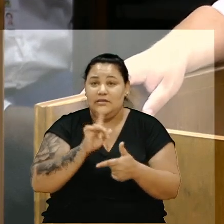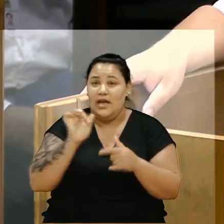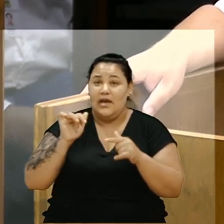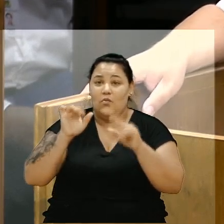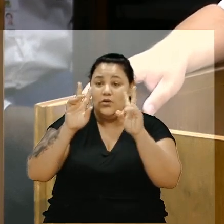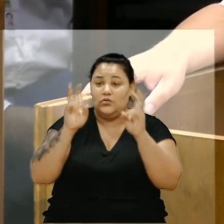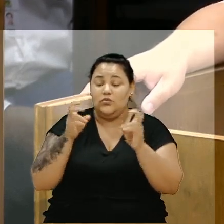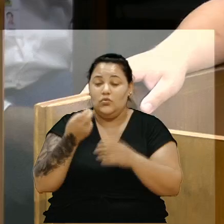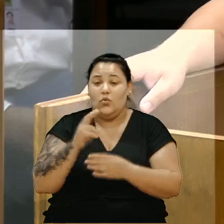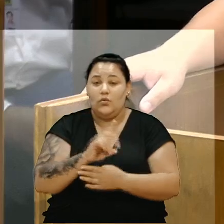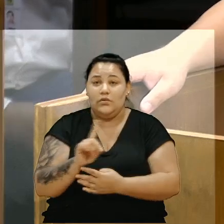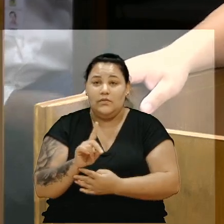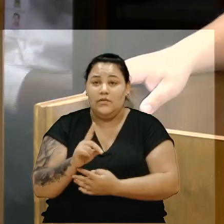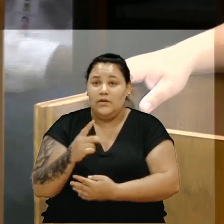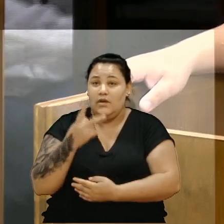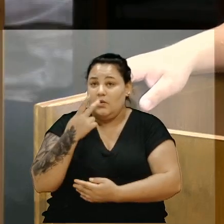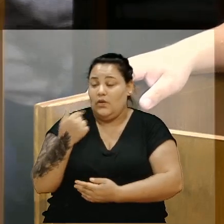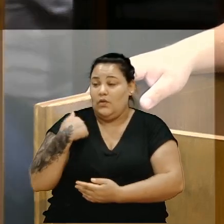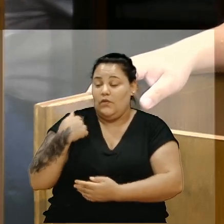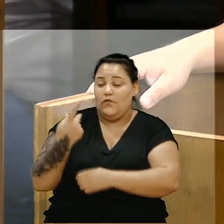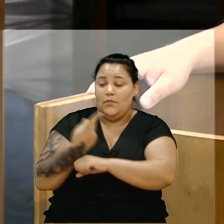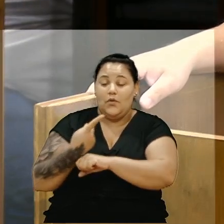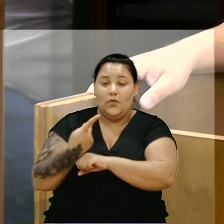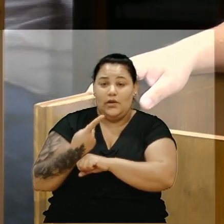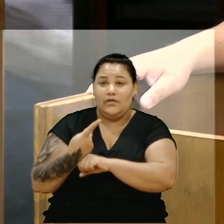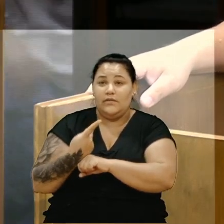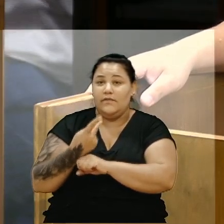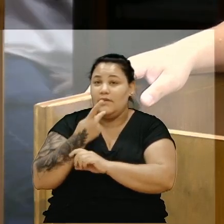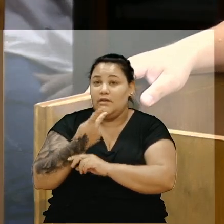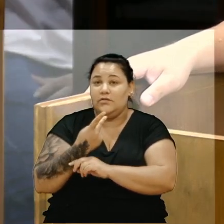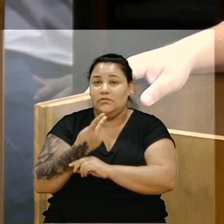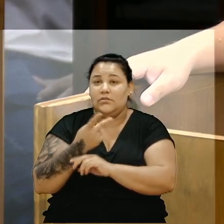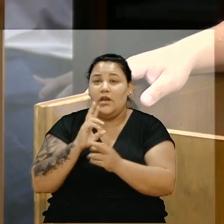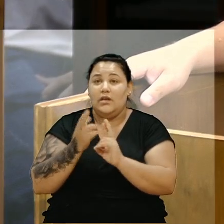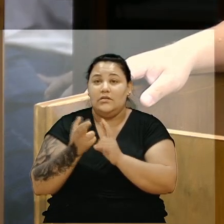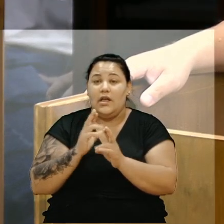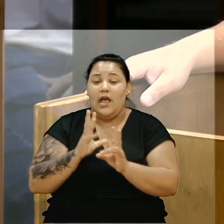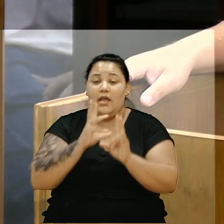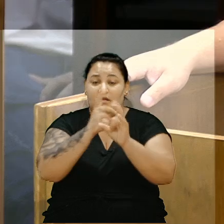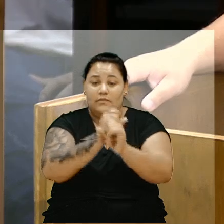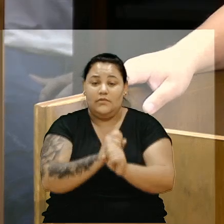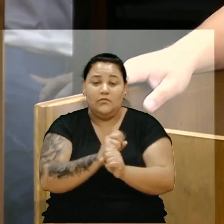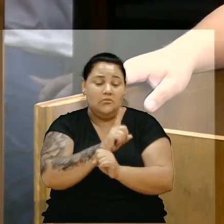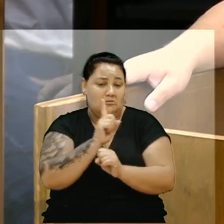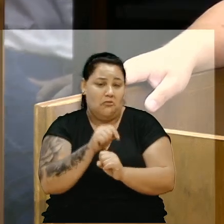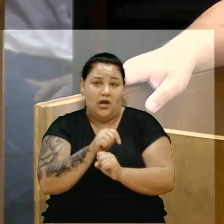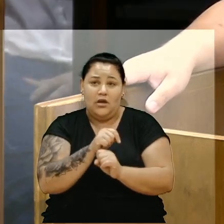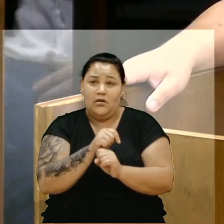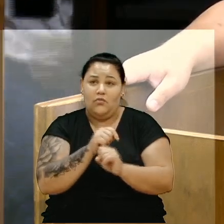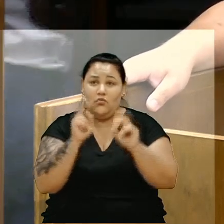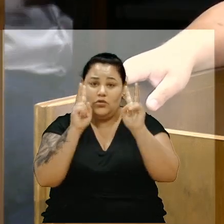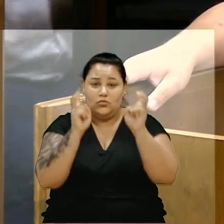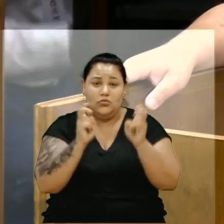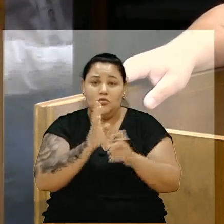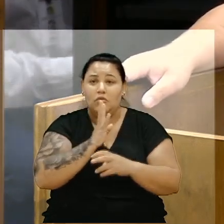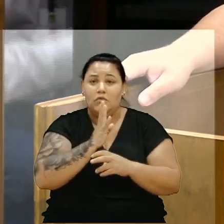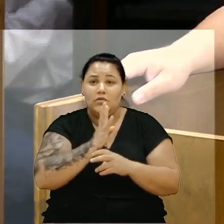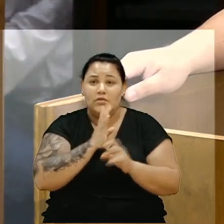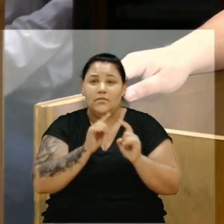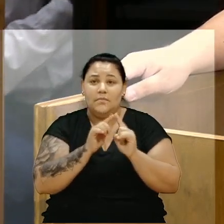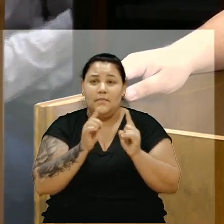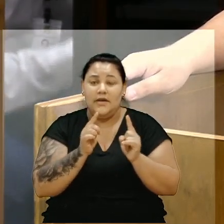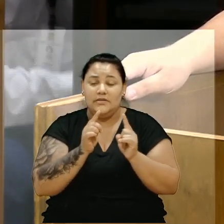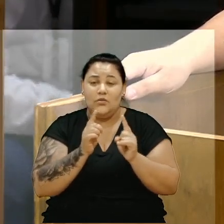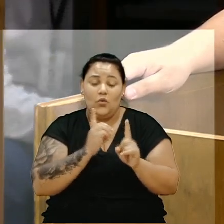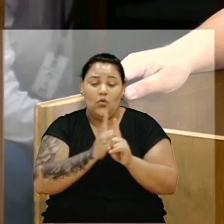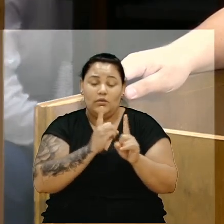fui procurado, né, vereadora Andressa, uma pauta da causa animal, que não é uma pauta que eu domino, mas busquei o caminho que é a vereadora que mais entende